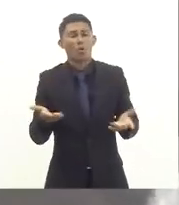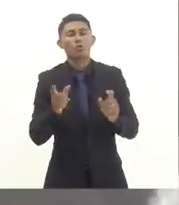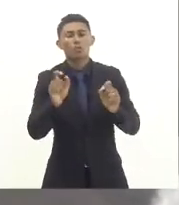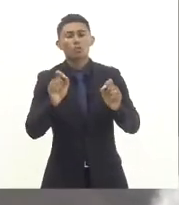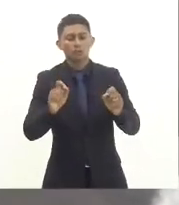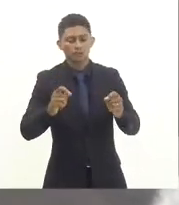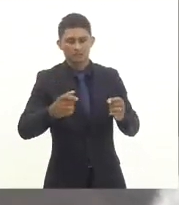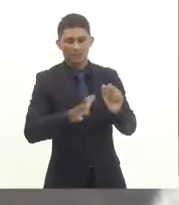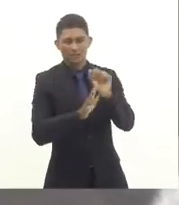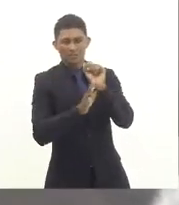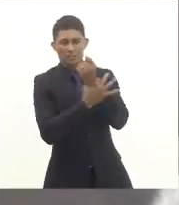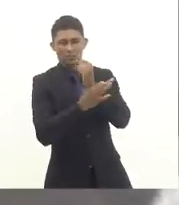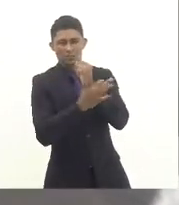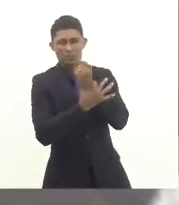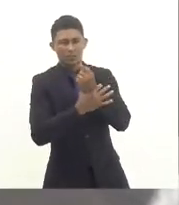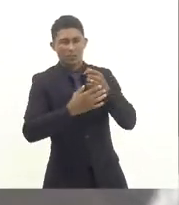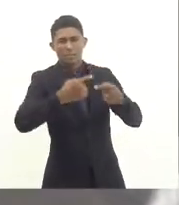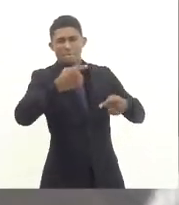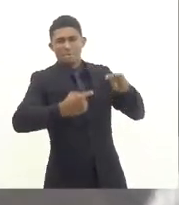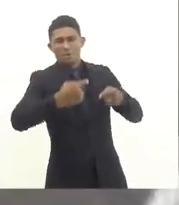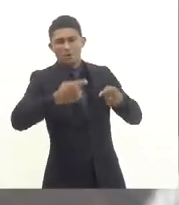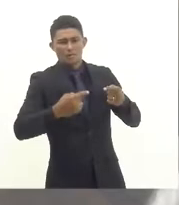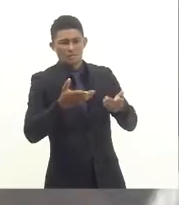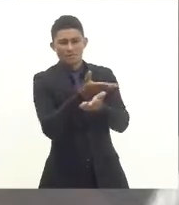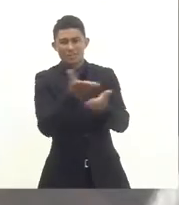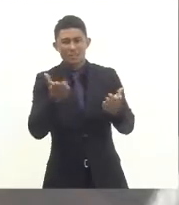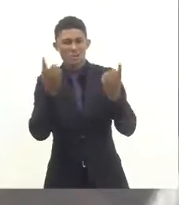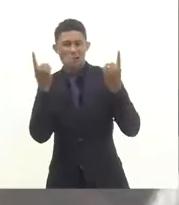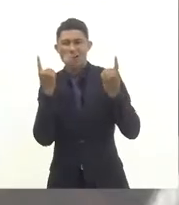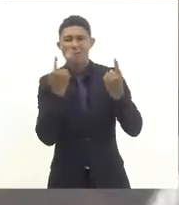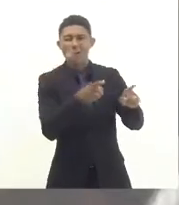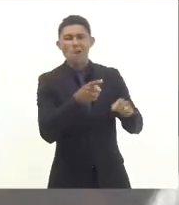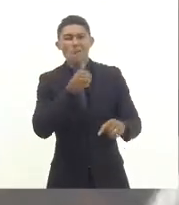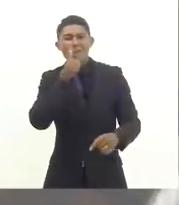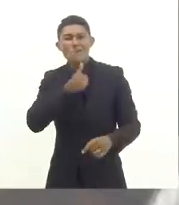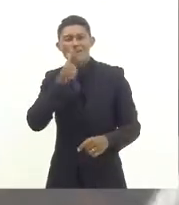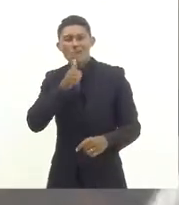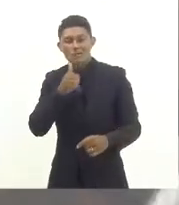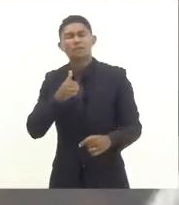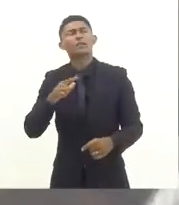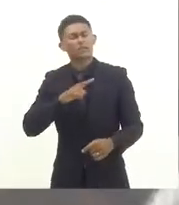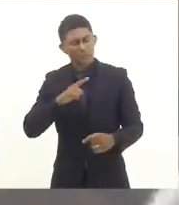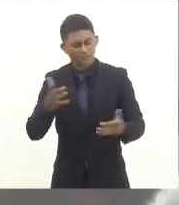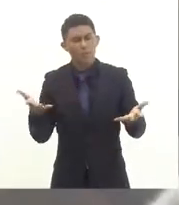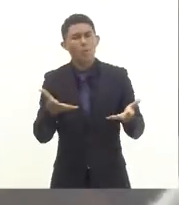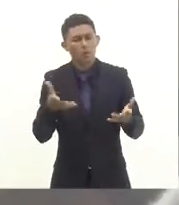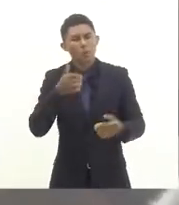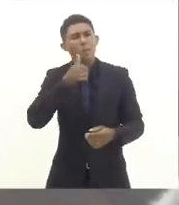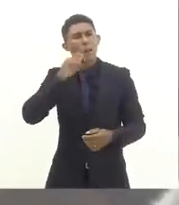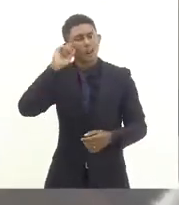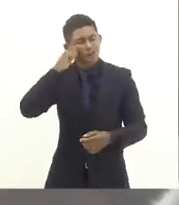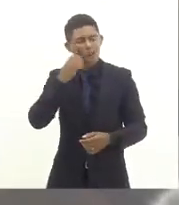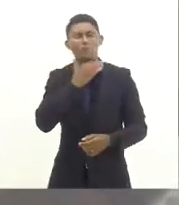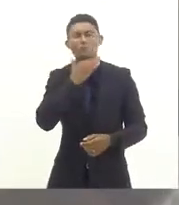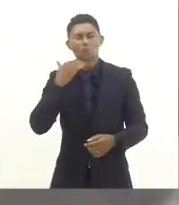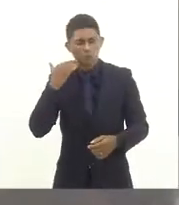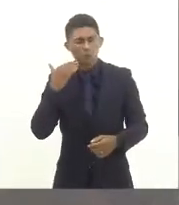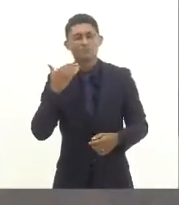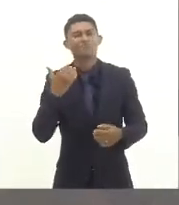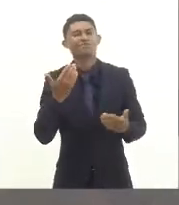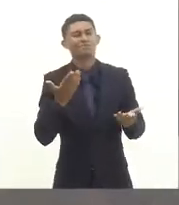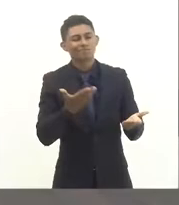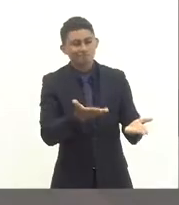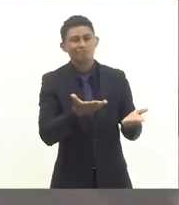que não privilegia a vida tivemos mais uma mulher negra morta vítima da